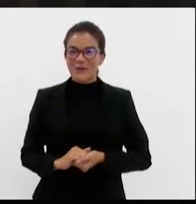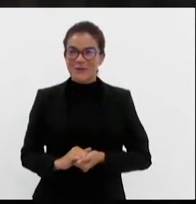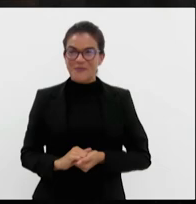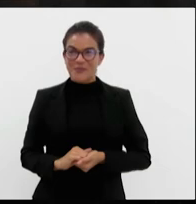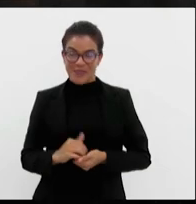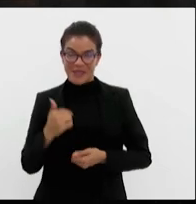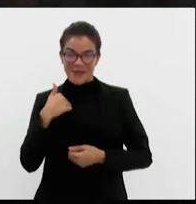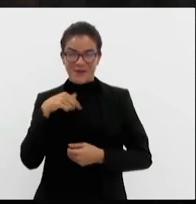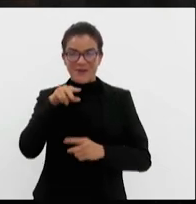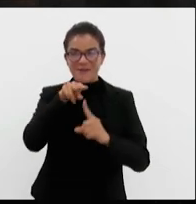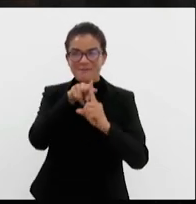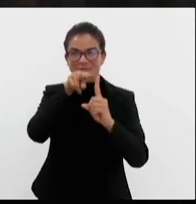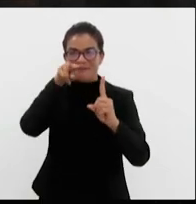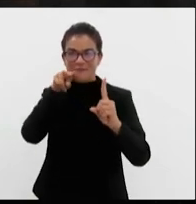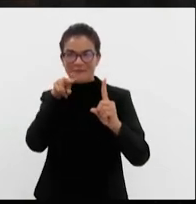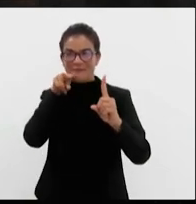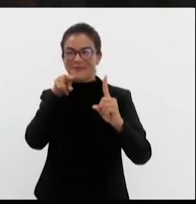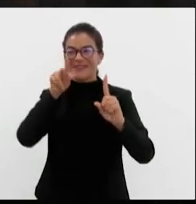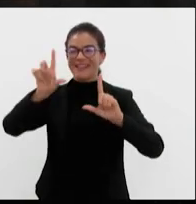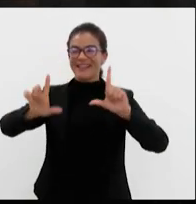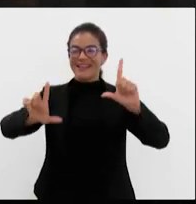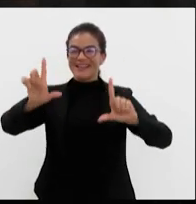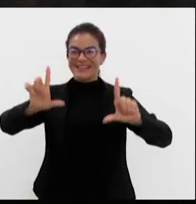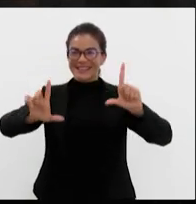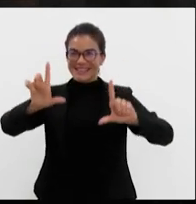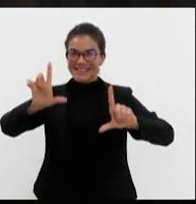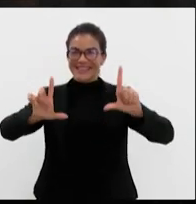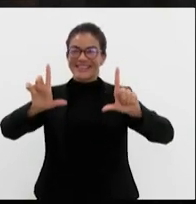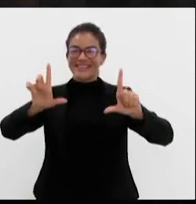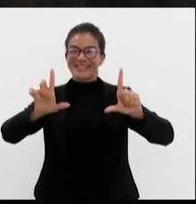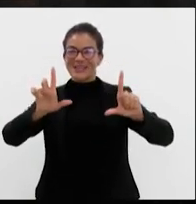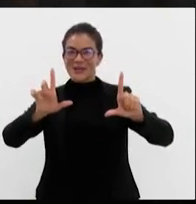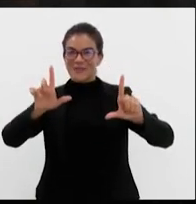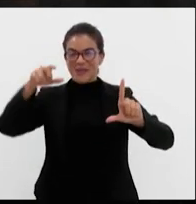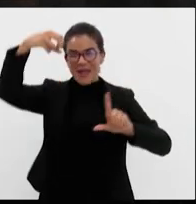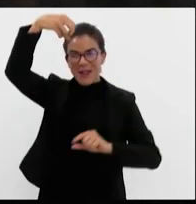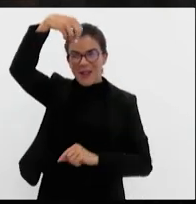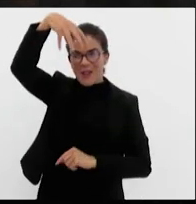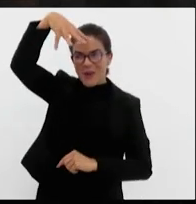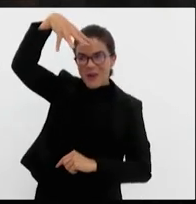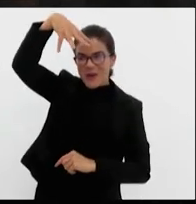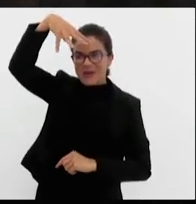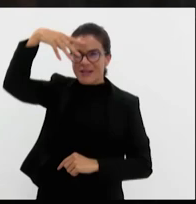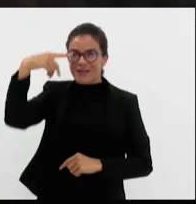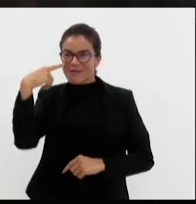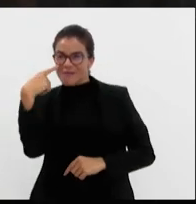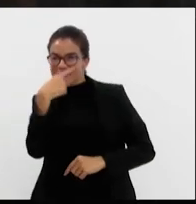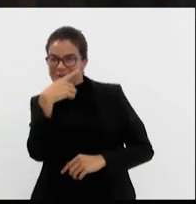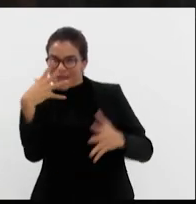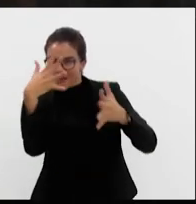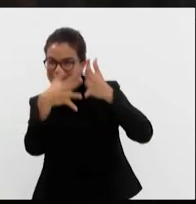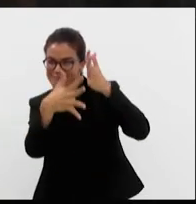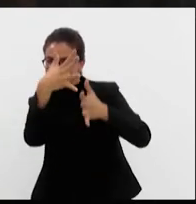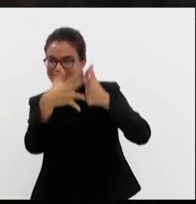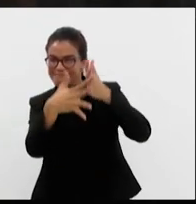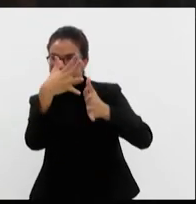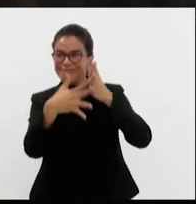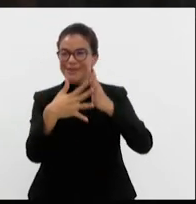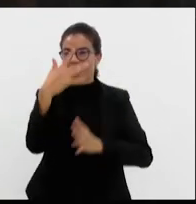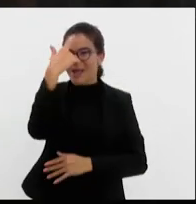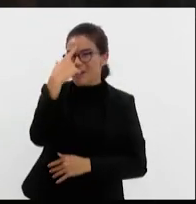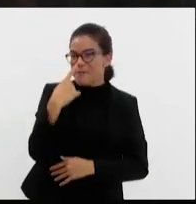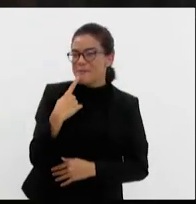ponto, quando a gente olha para a tela da TV, a gente bate com a luz nos olhos e dificulta ver a